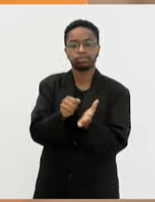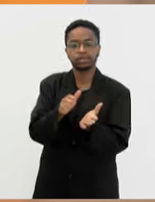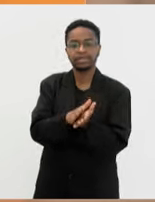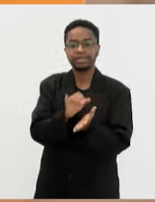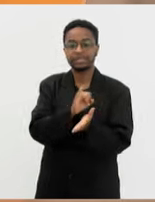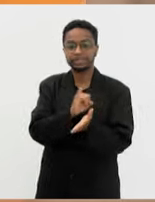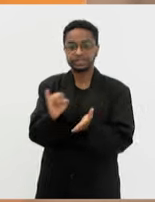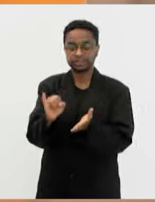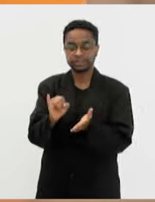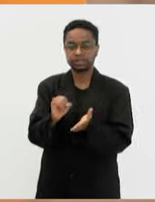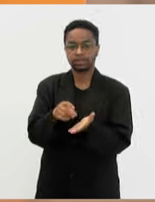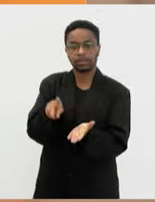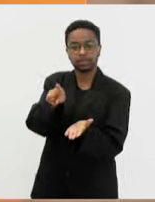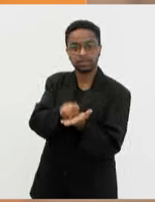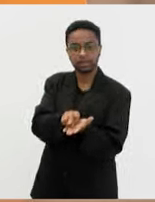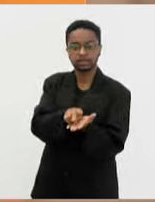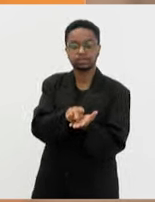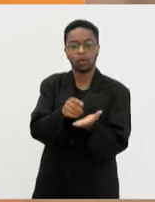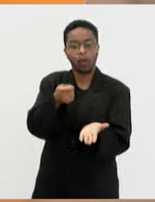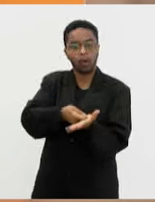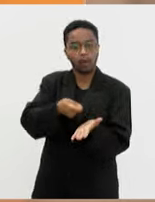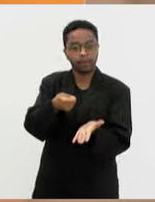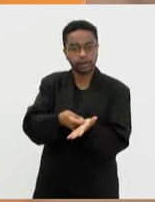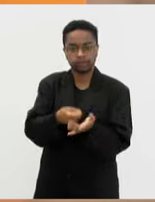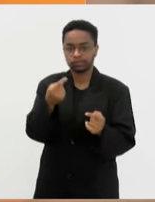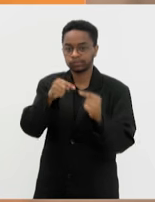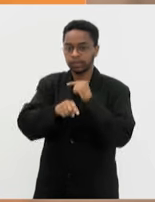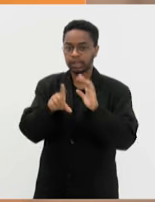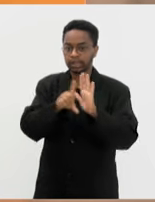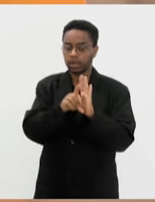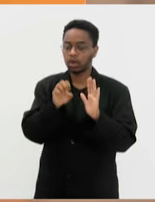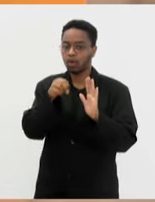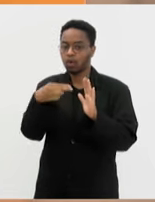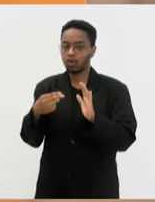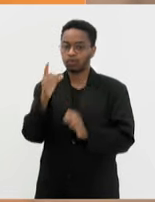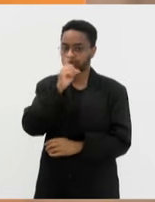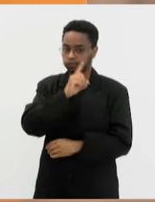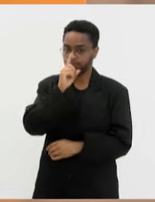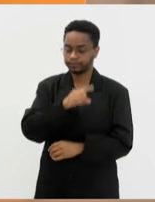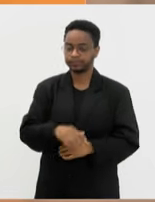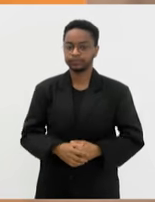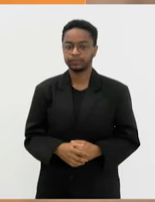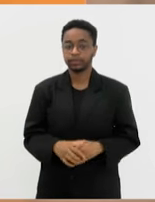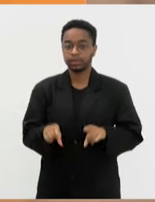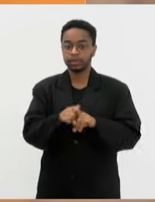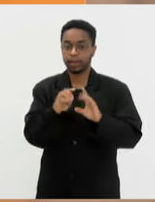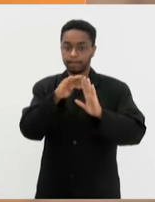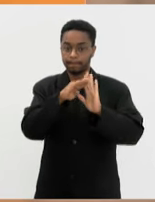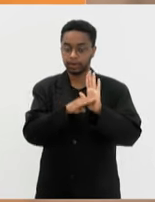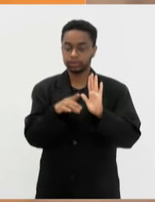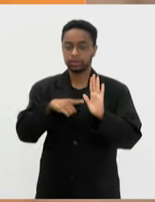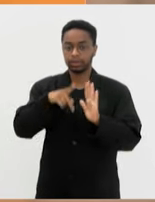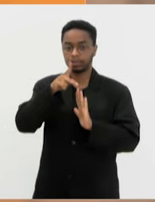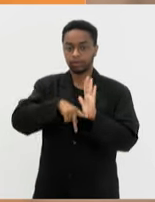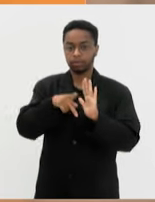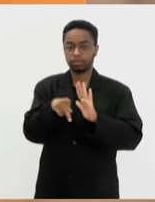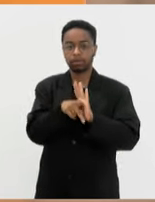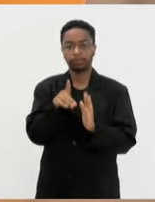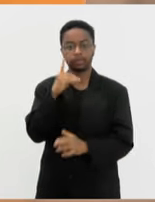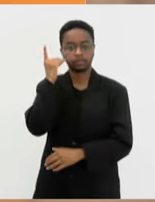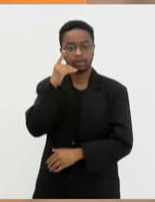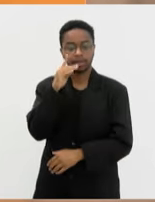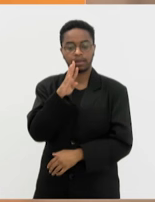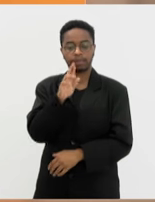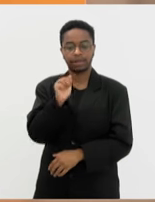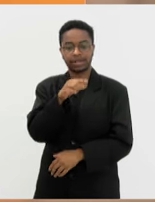internação psiquiátrica involuntária, ilegal ou irregular. Também na pauta, projeto do deputado Brazão, que